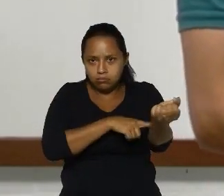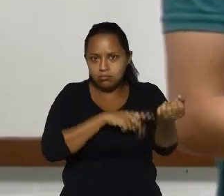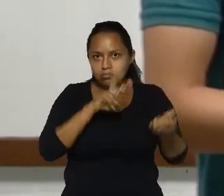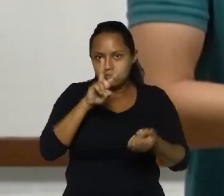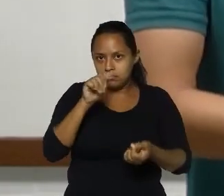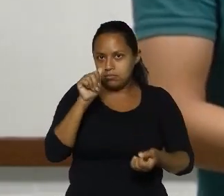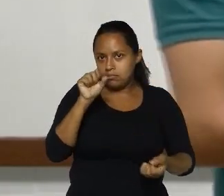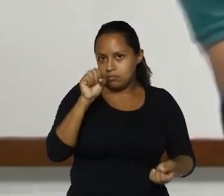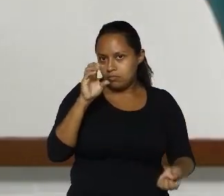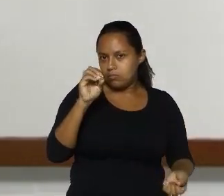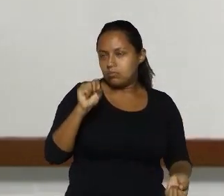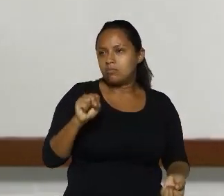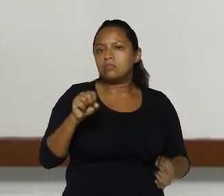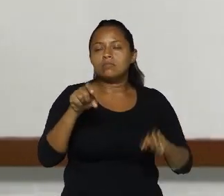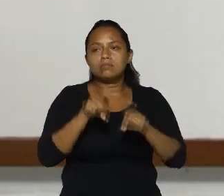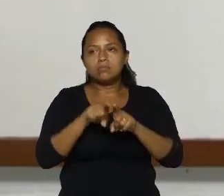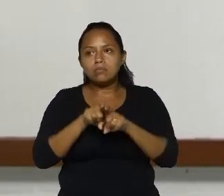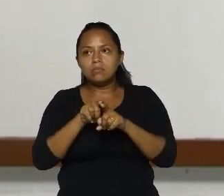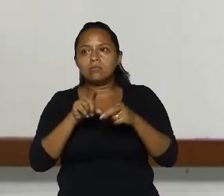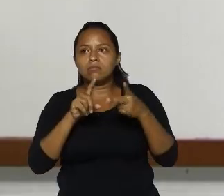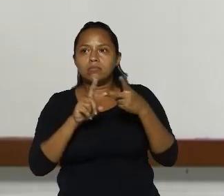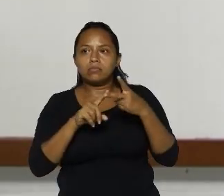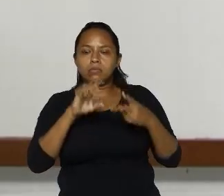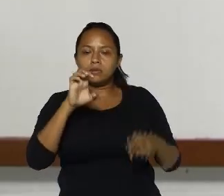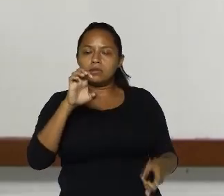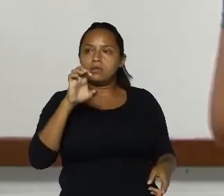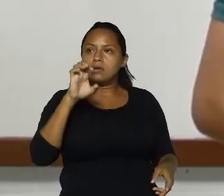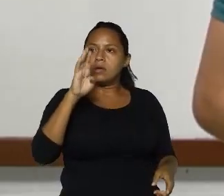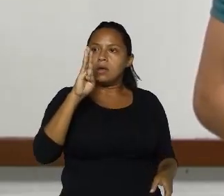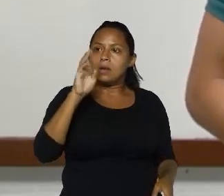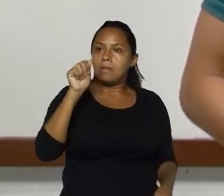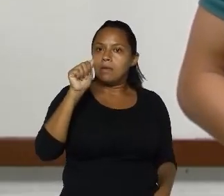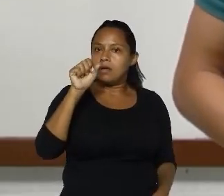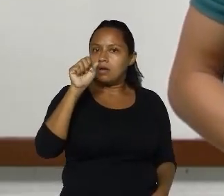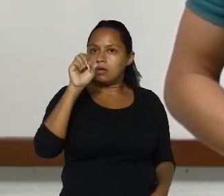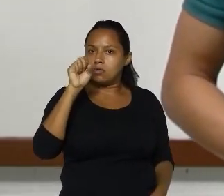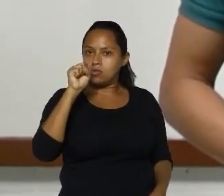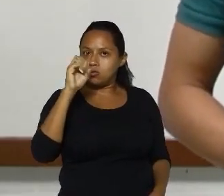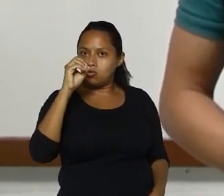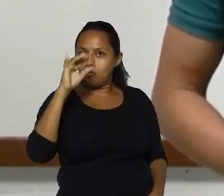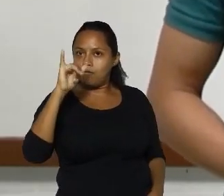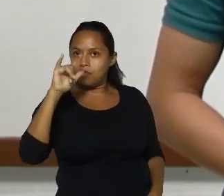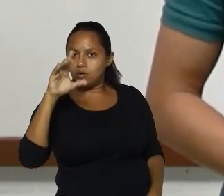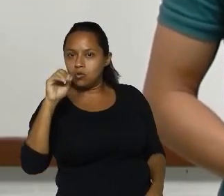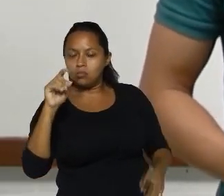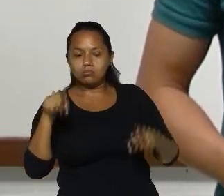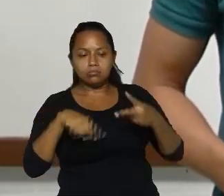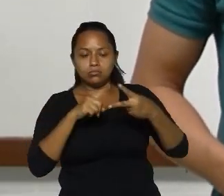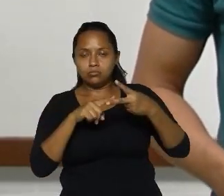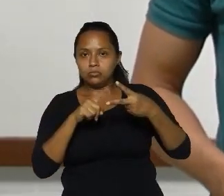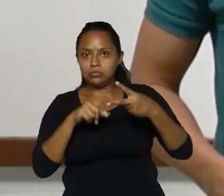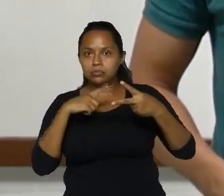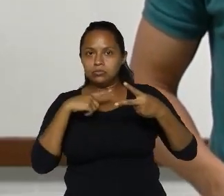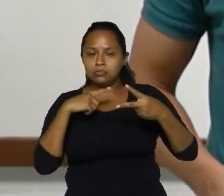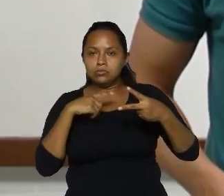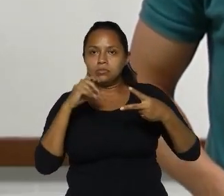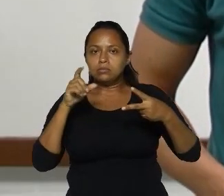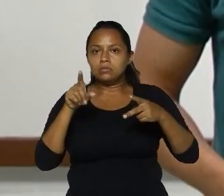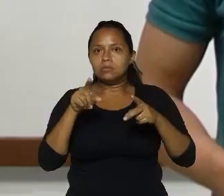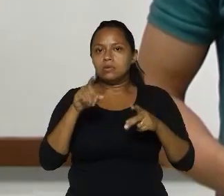sanguíneos. Além da histamina, o basófilo libera uma outra substância muito importante, que é